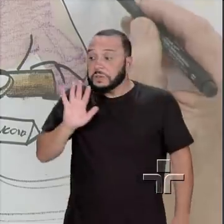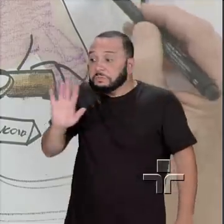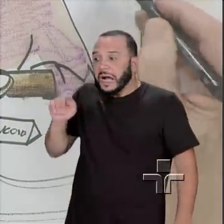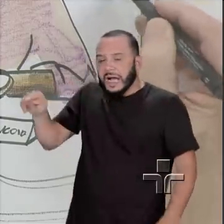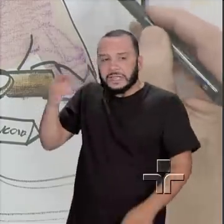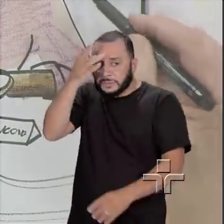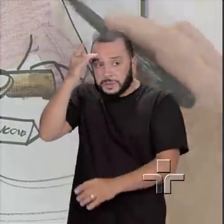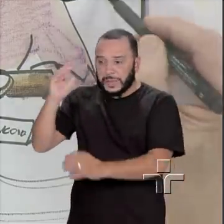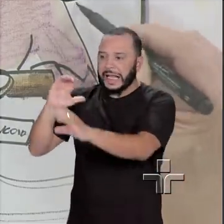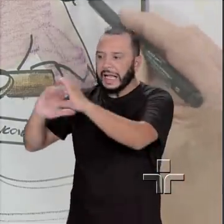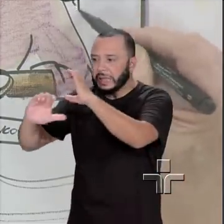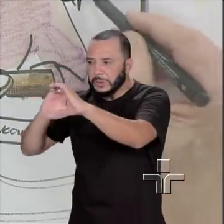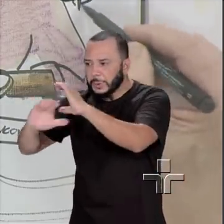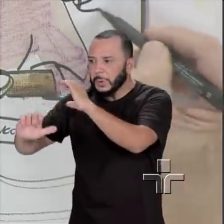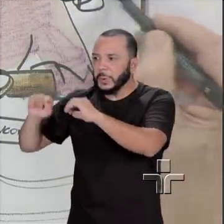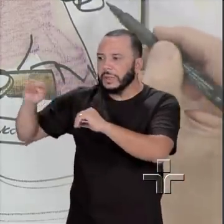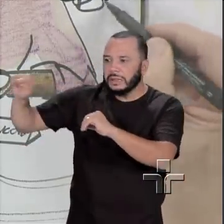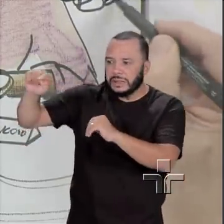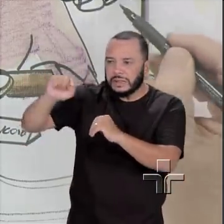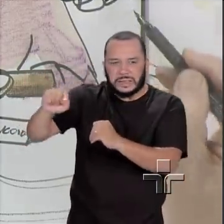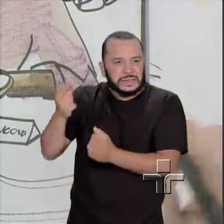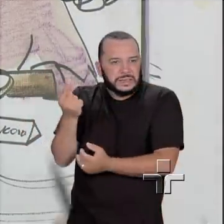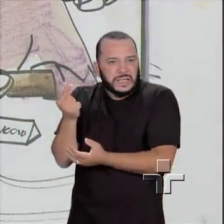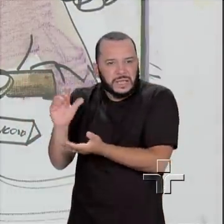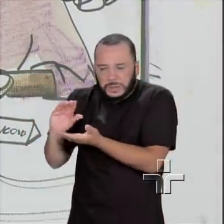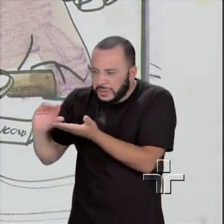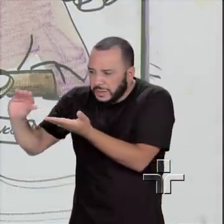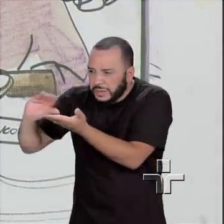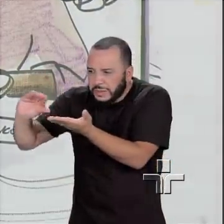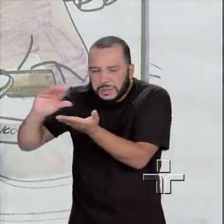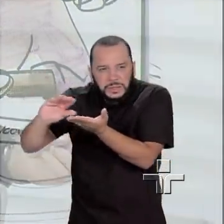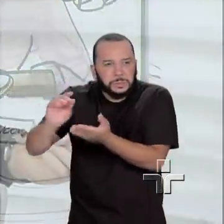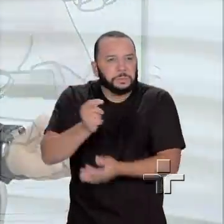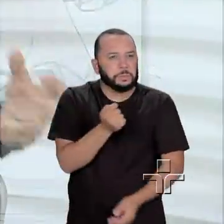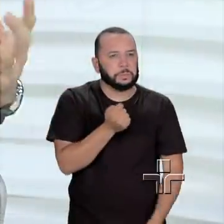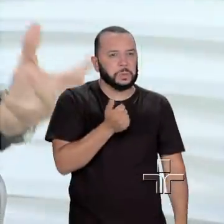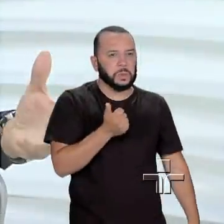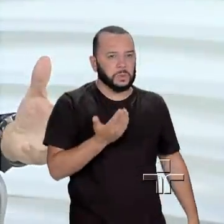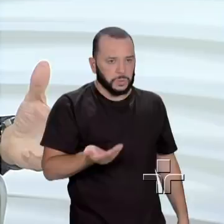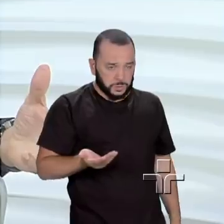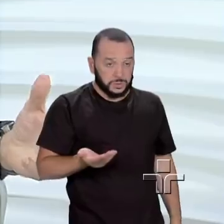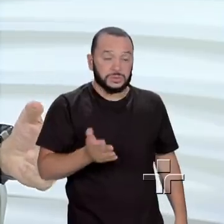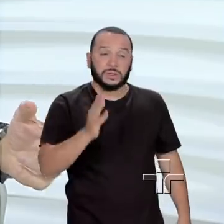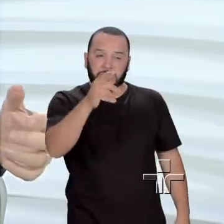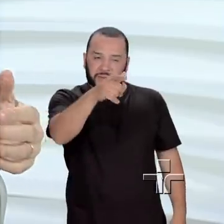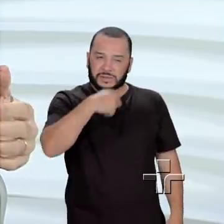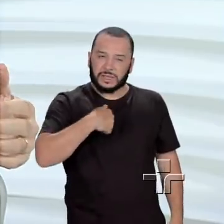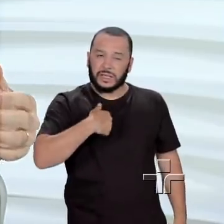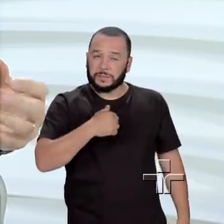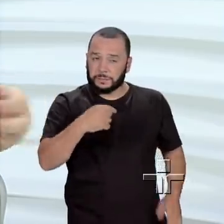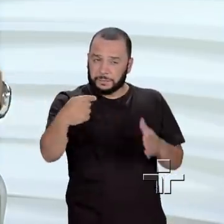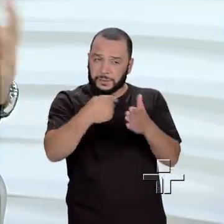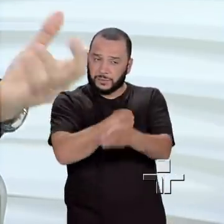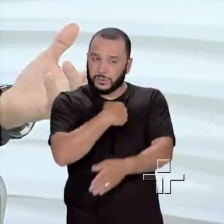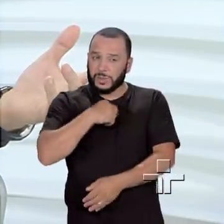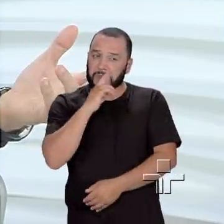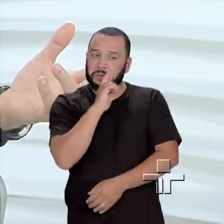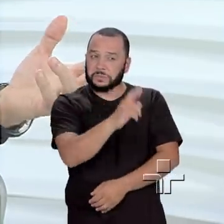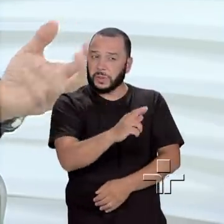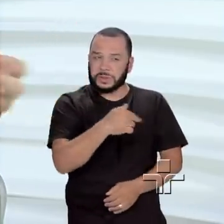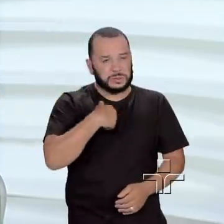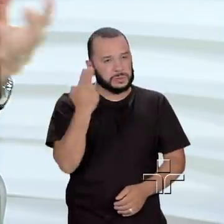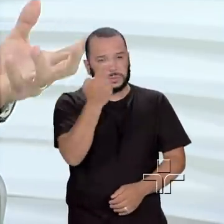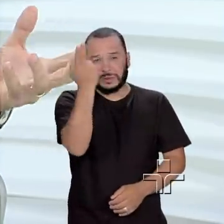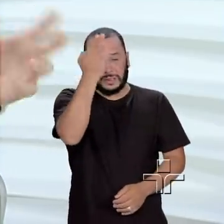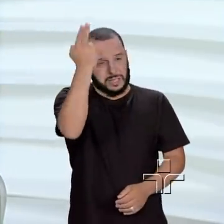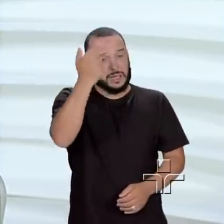uma resposta universal para a sua pergunta. Ela é uma pergunta profunda, depende de modelos de